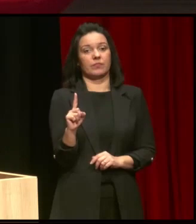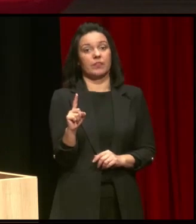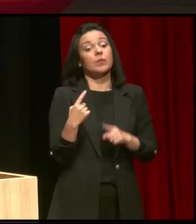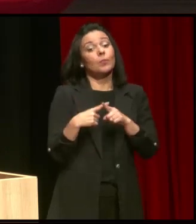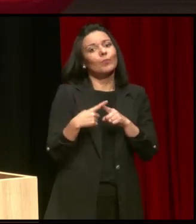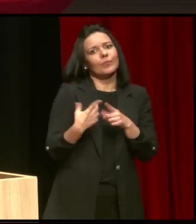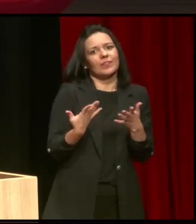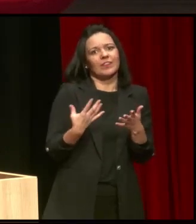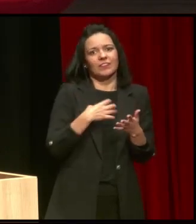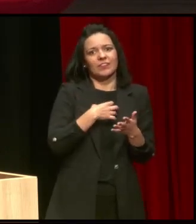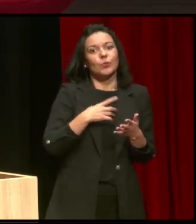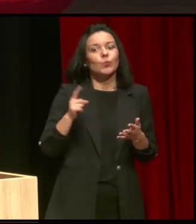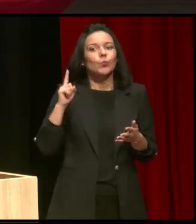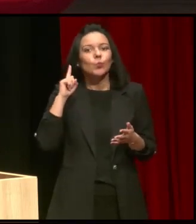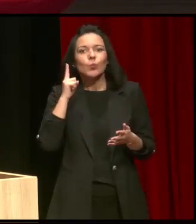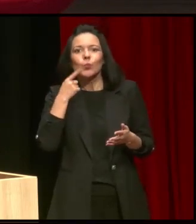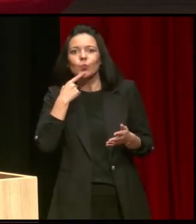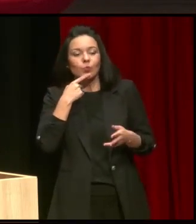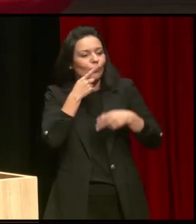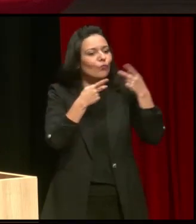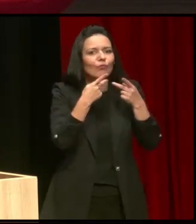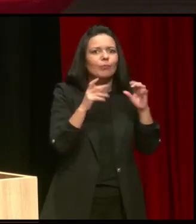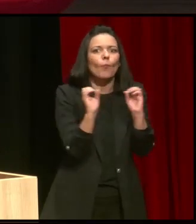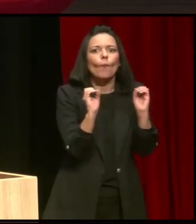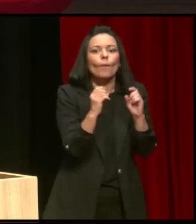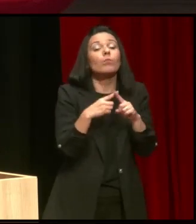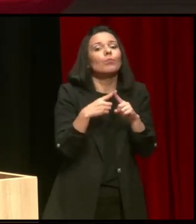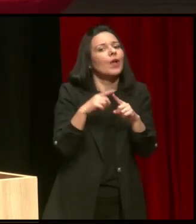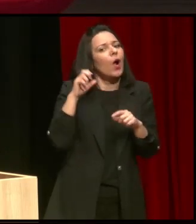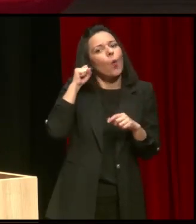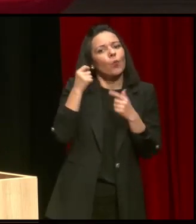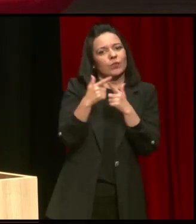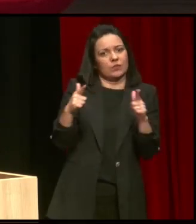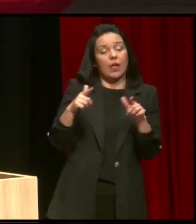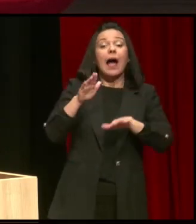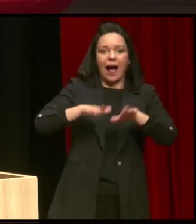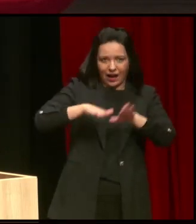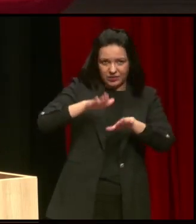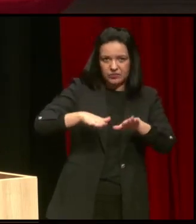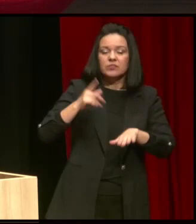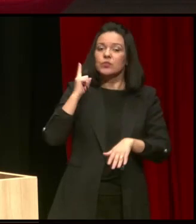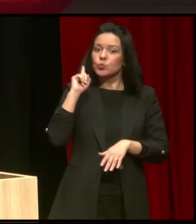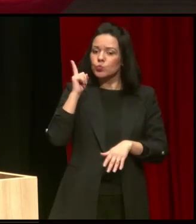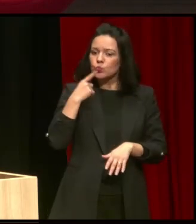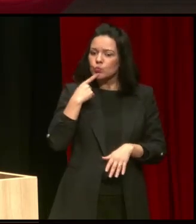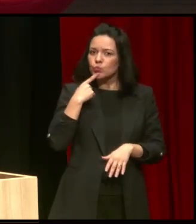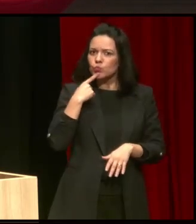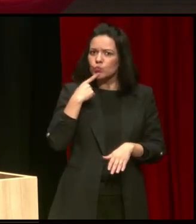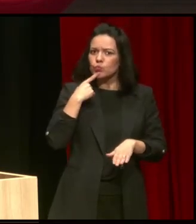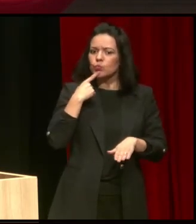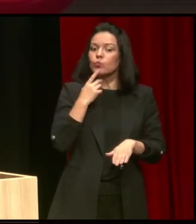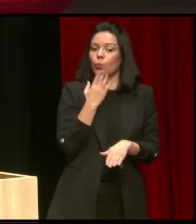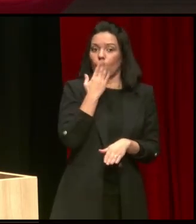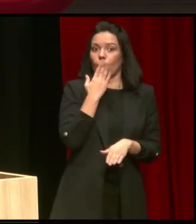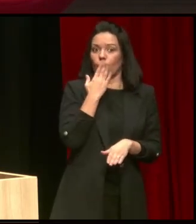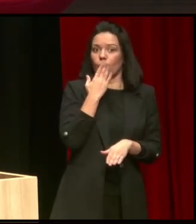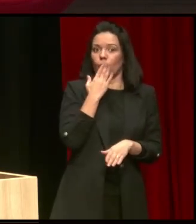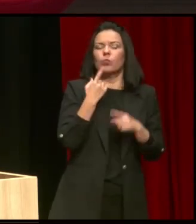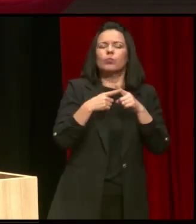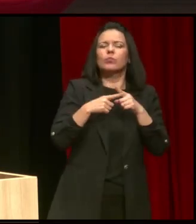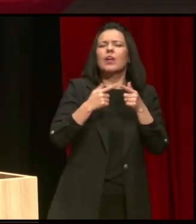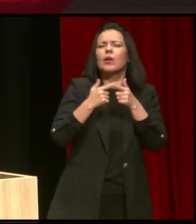porque ele não ouve. Vai ter surdo sim, que vai ter mudez, problema de cordas